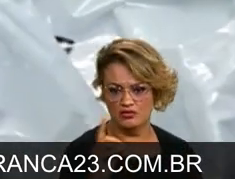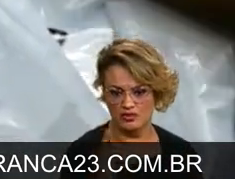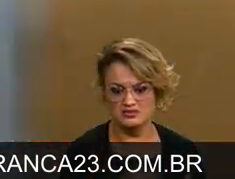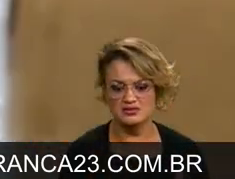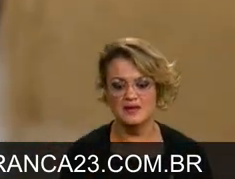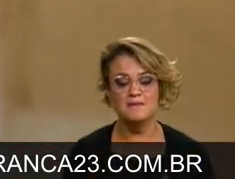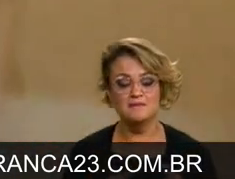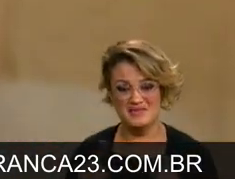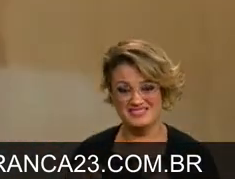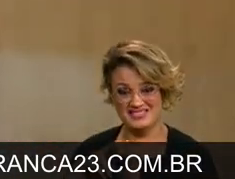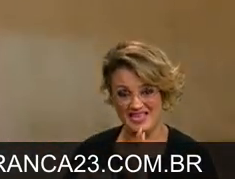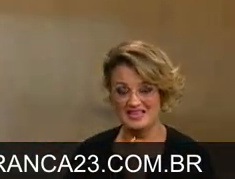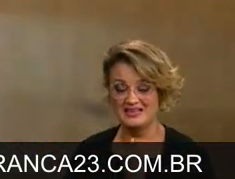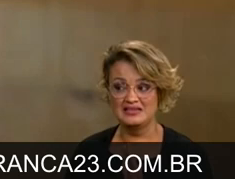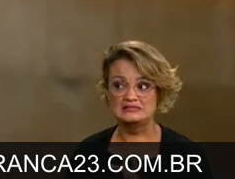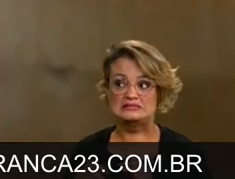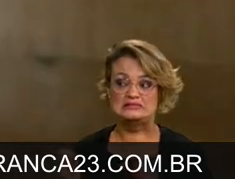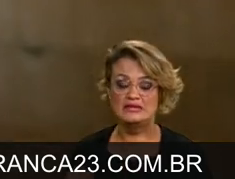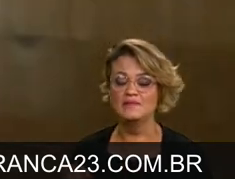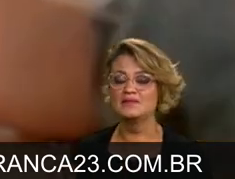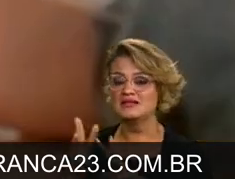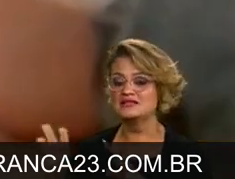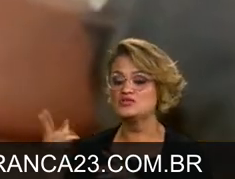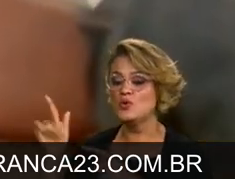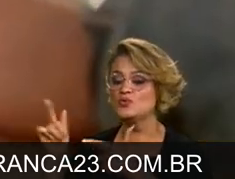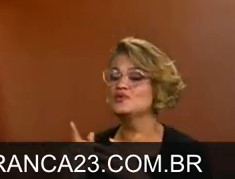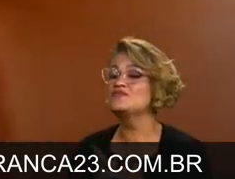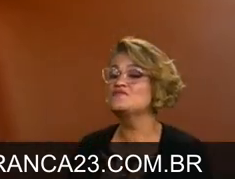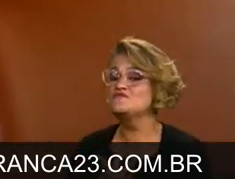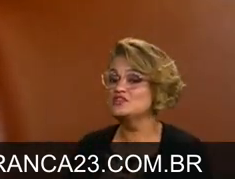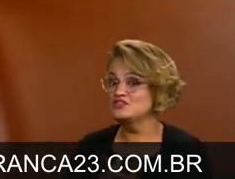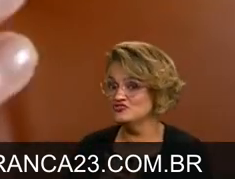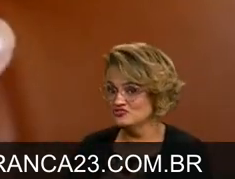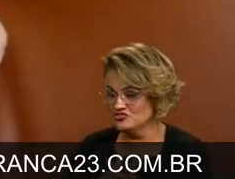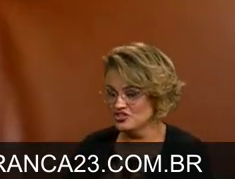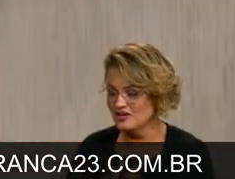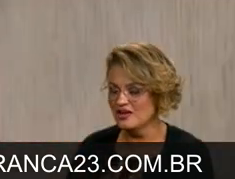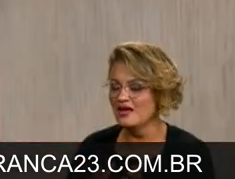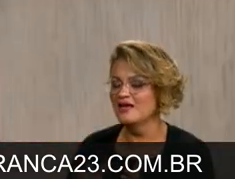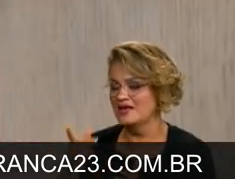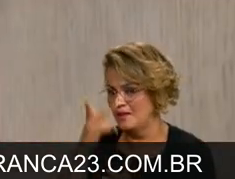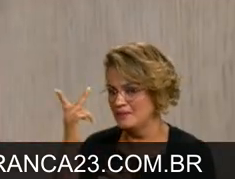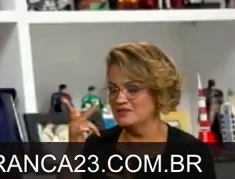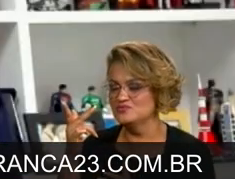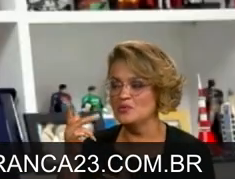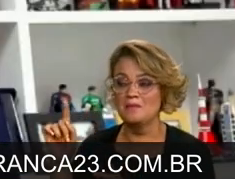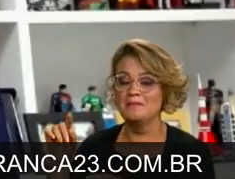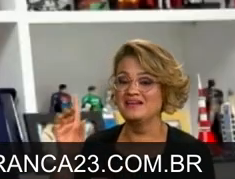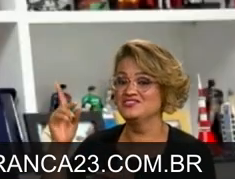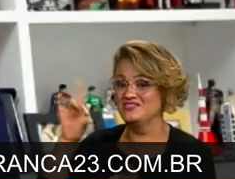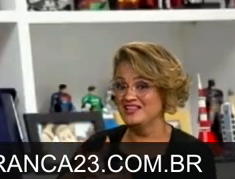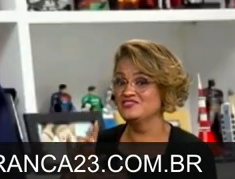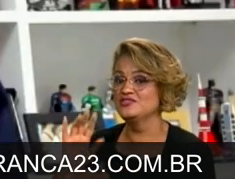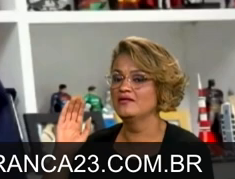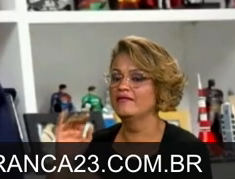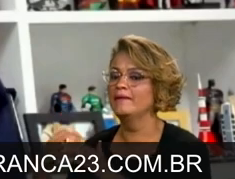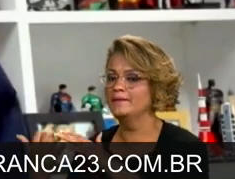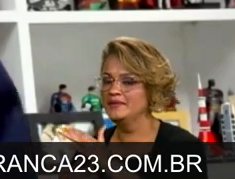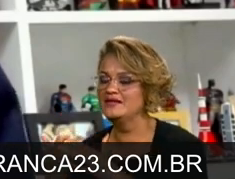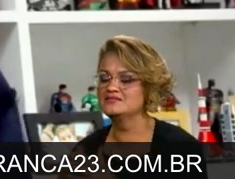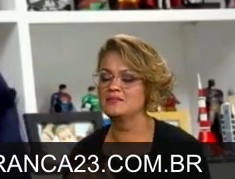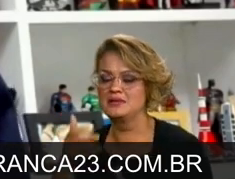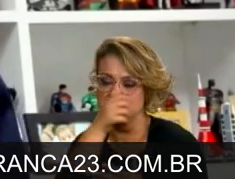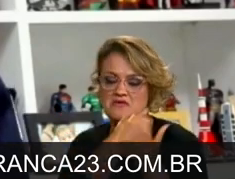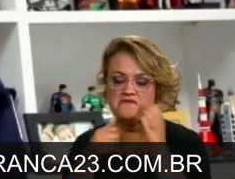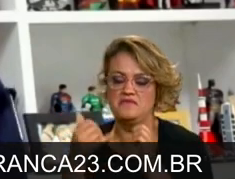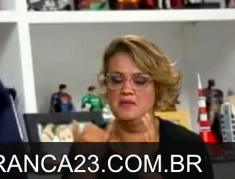Porém, essa regra abriu uma brecha para sites que se passavam por pessoa física evitar o imposto. Muitas vezes, esses produtos